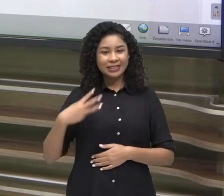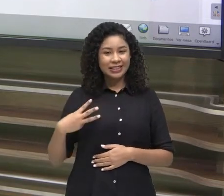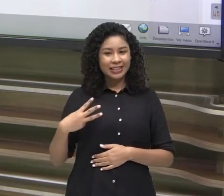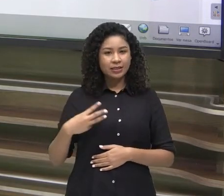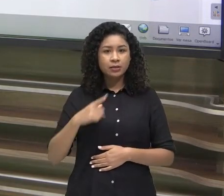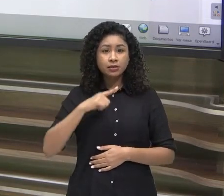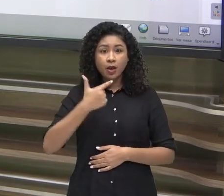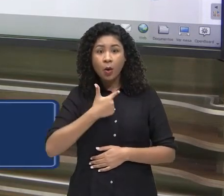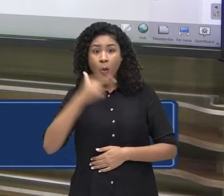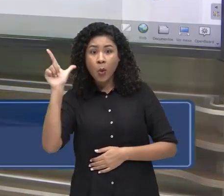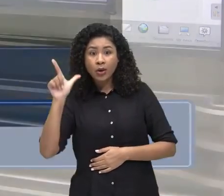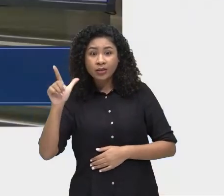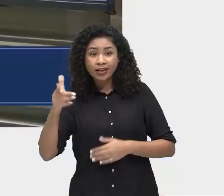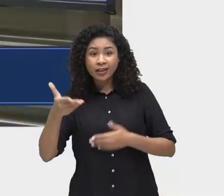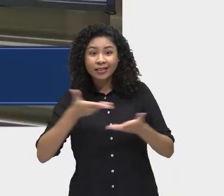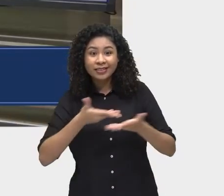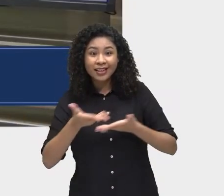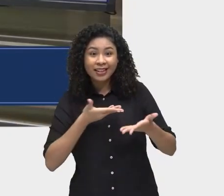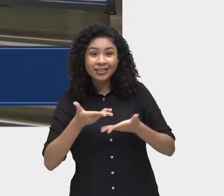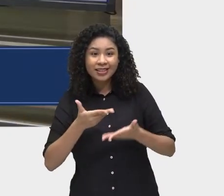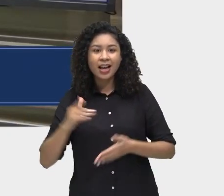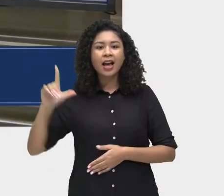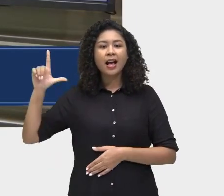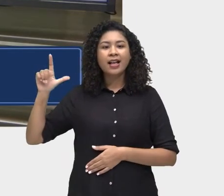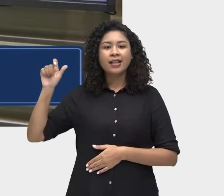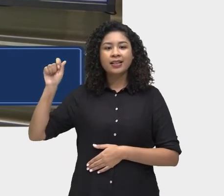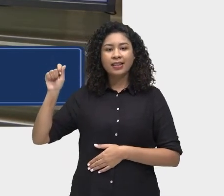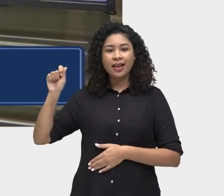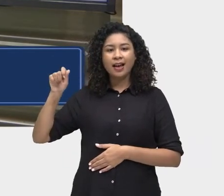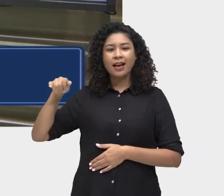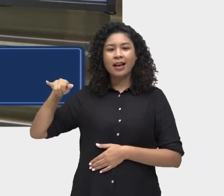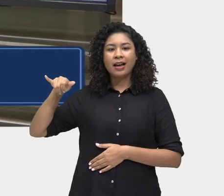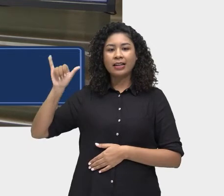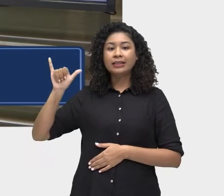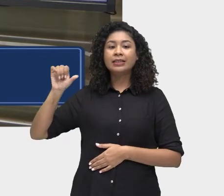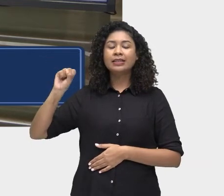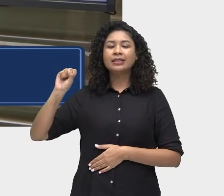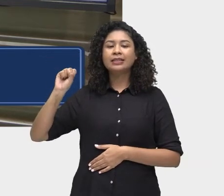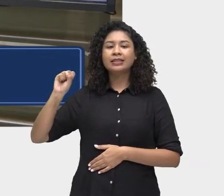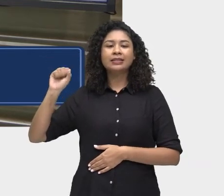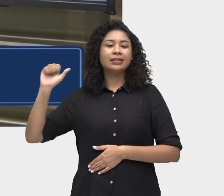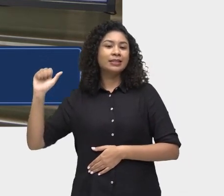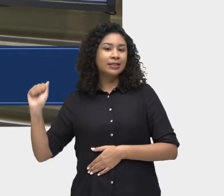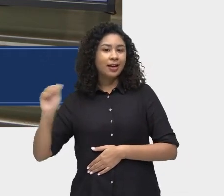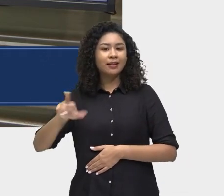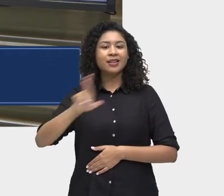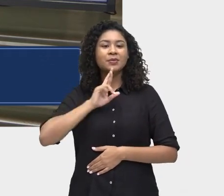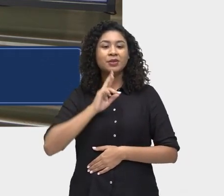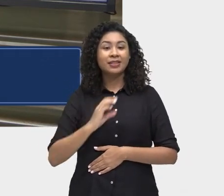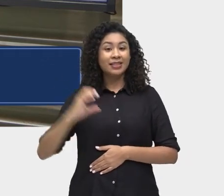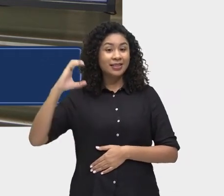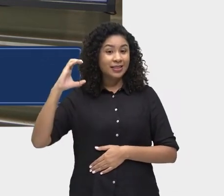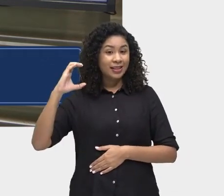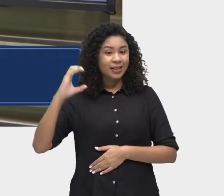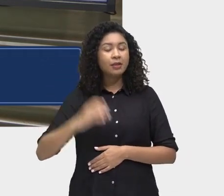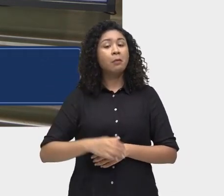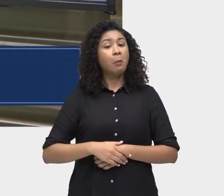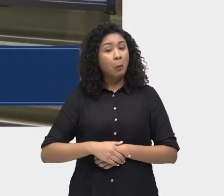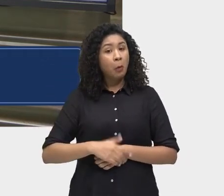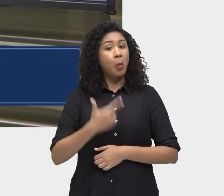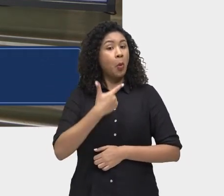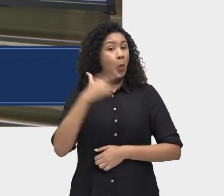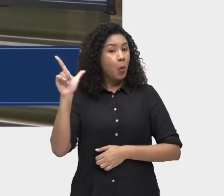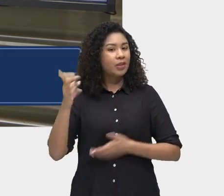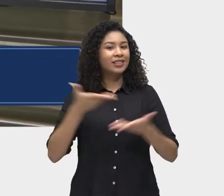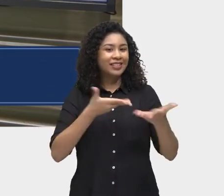a participação aí da Laís, né? Ou Laísa, acho que é Laísa, respondeu aí pra gente letra C. Muito bem. E ó,